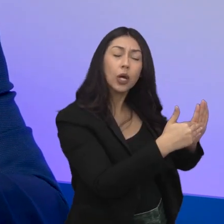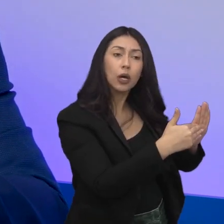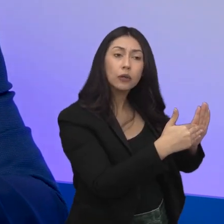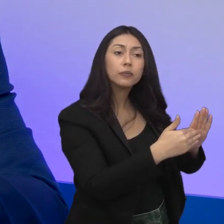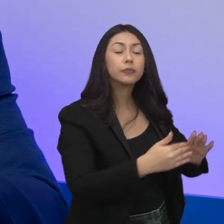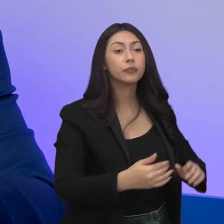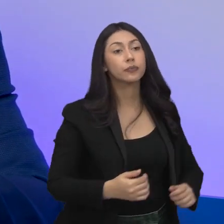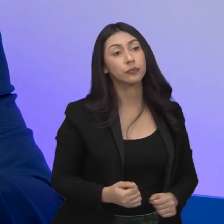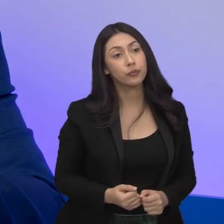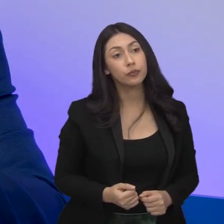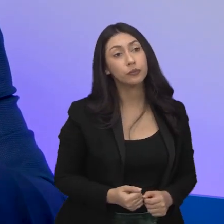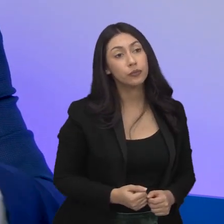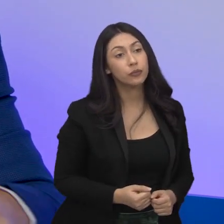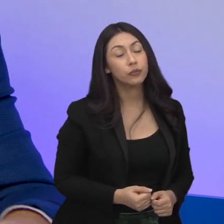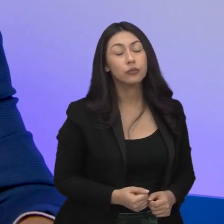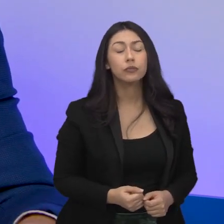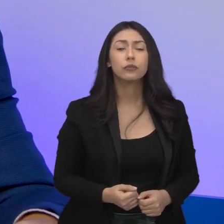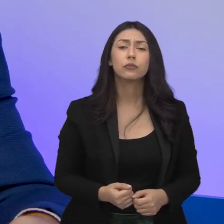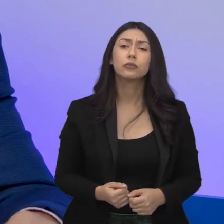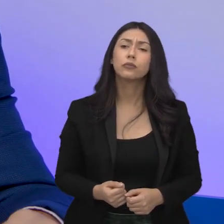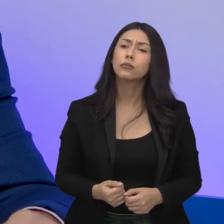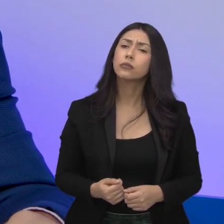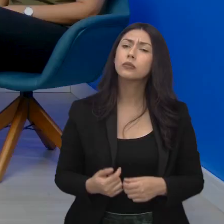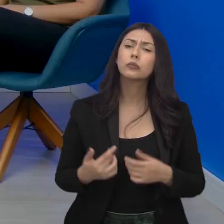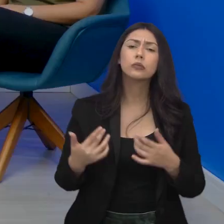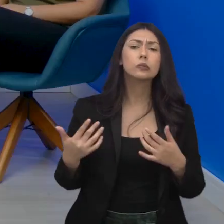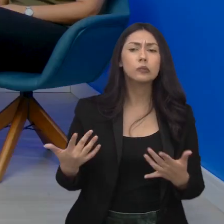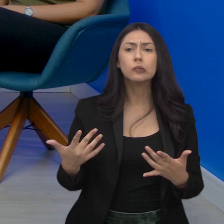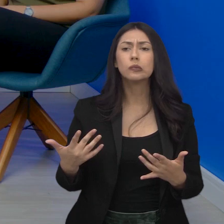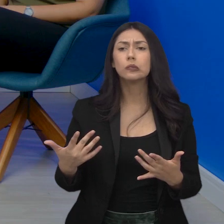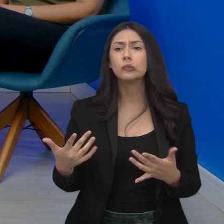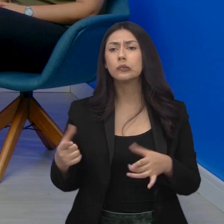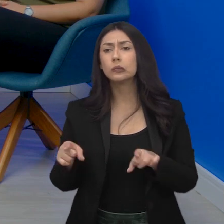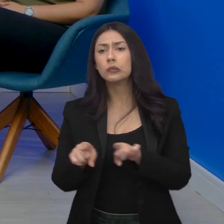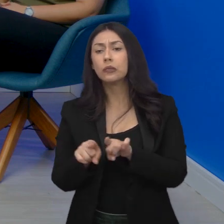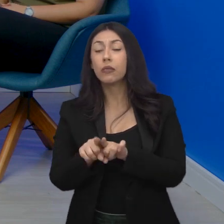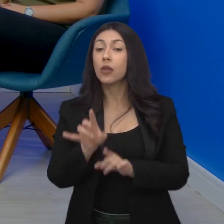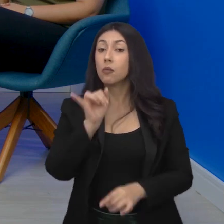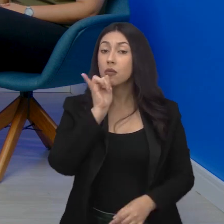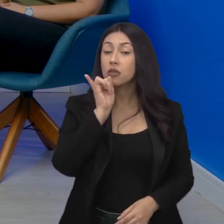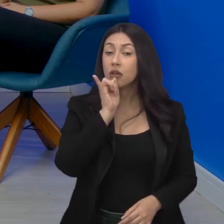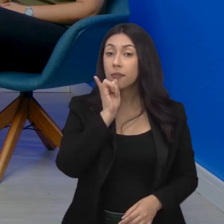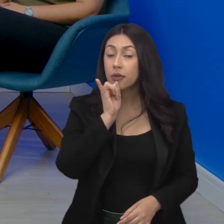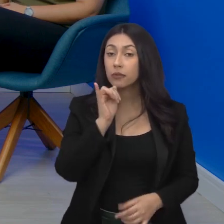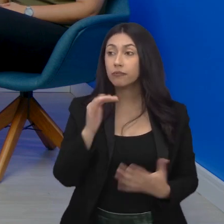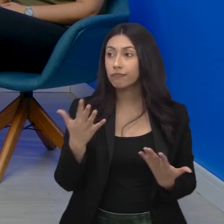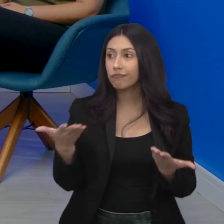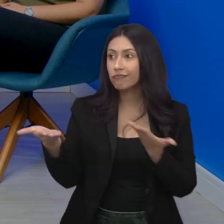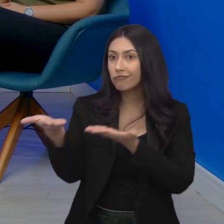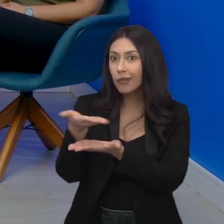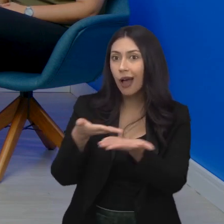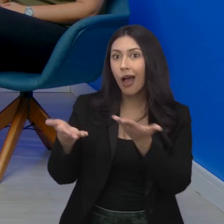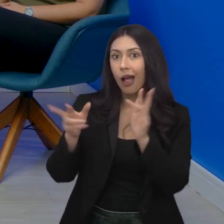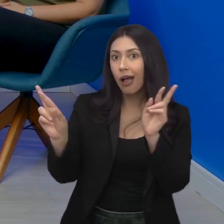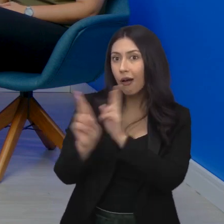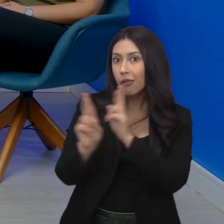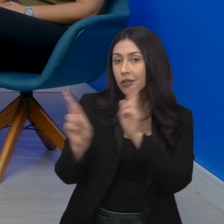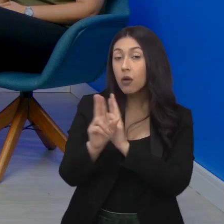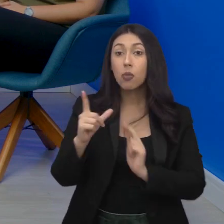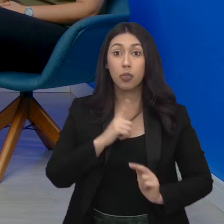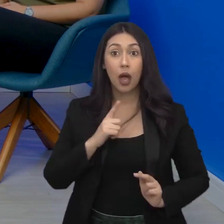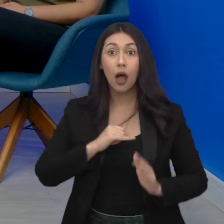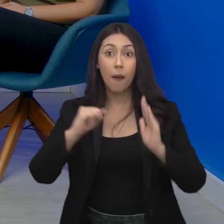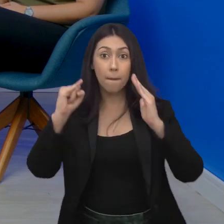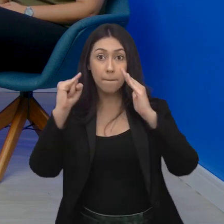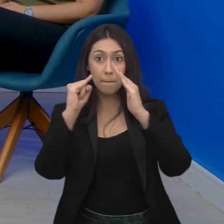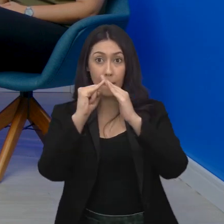na solução daquele problema. E nisso, na maioria dos casos, por exemplo, né, às vezes nessa relação tem uma